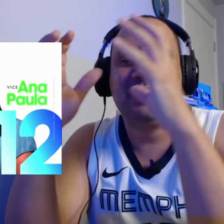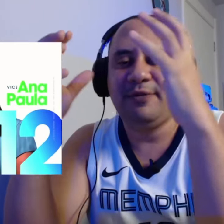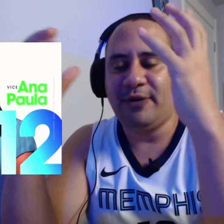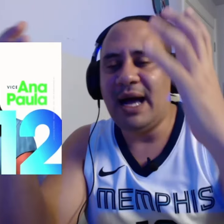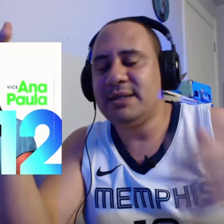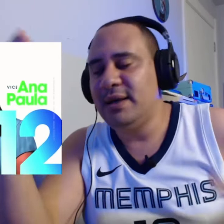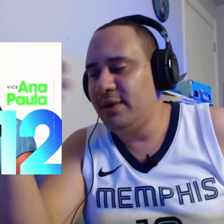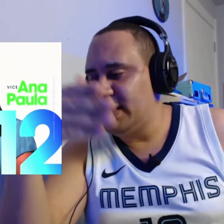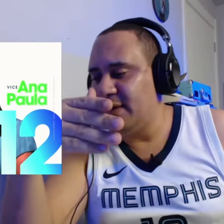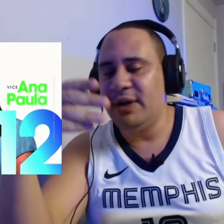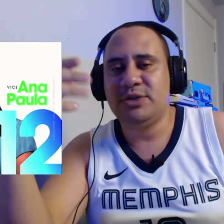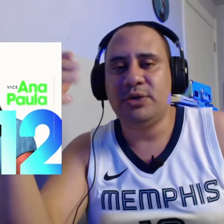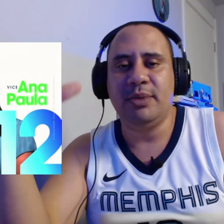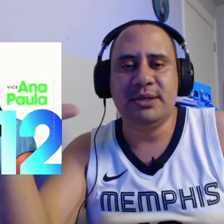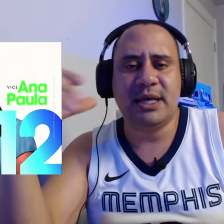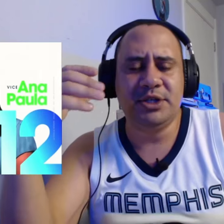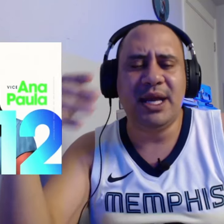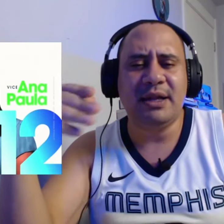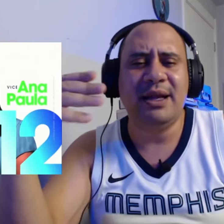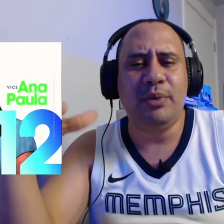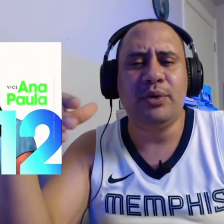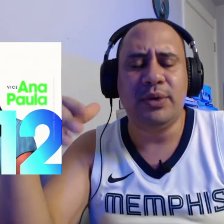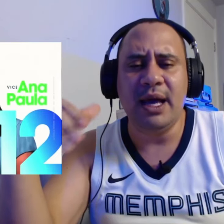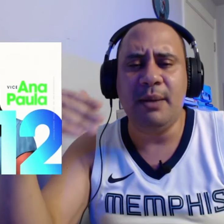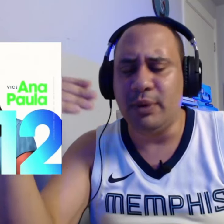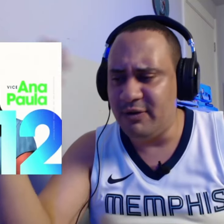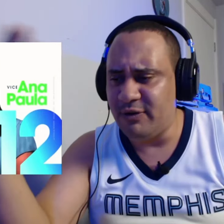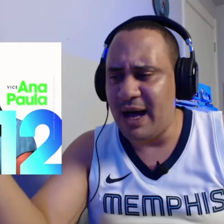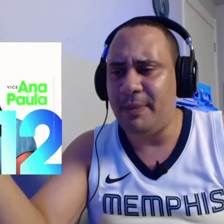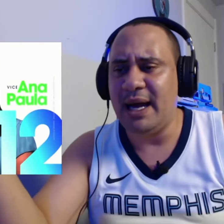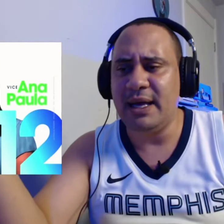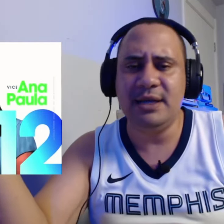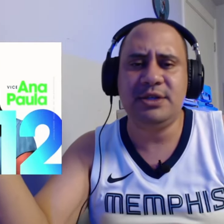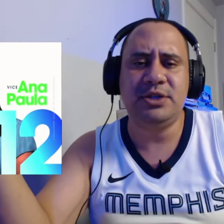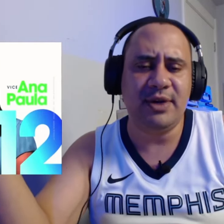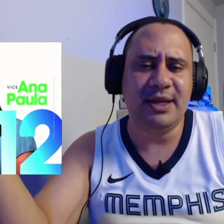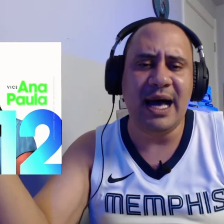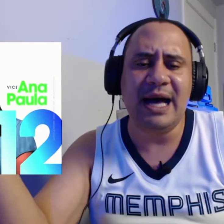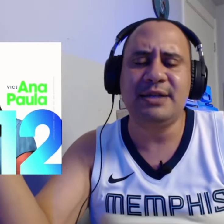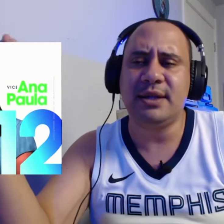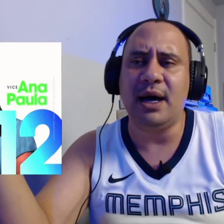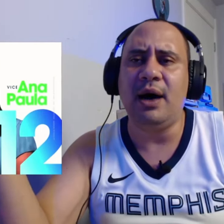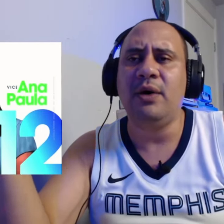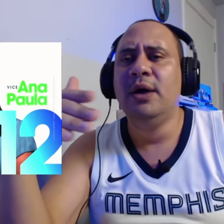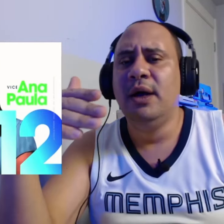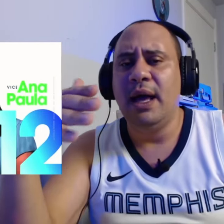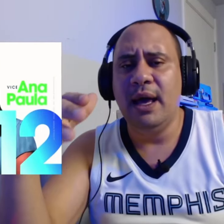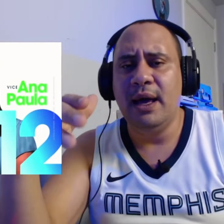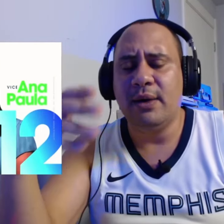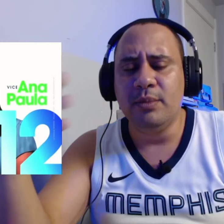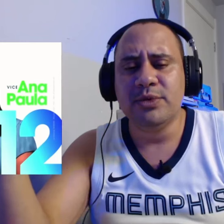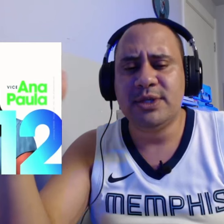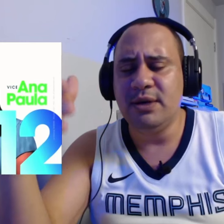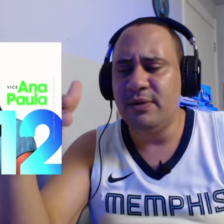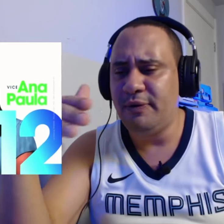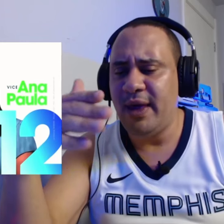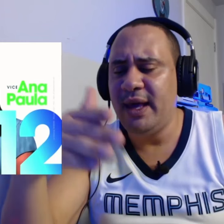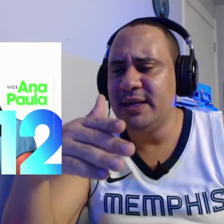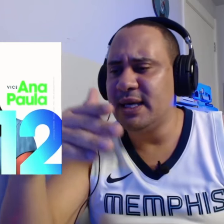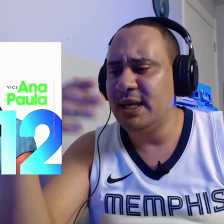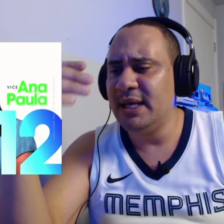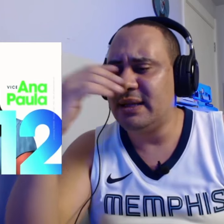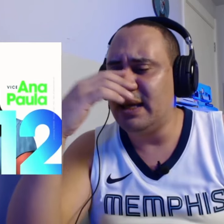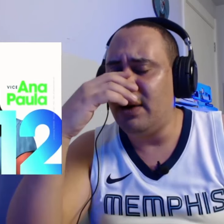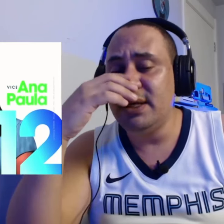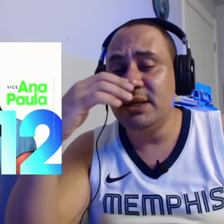que se faz, né? Eu até falei sobre isso, candidato tem pouco tempo, levar para a rede de verdade e tal, como o Ciro